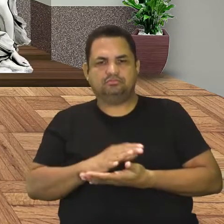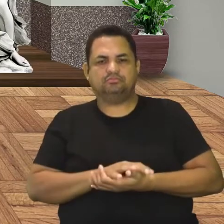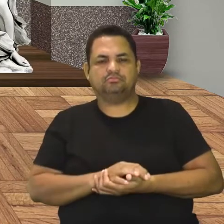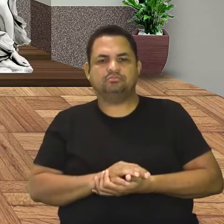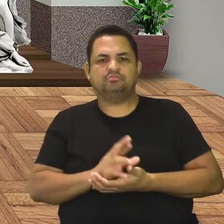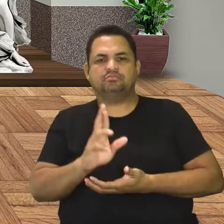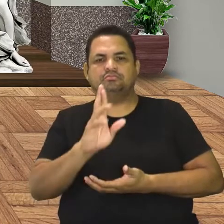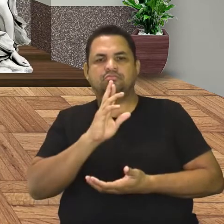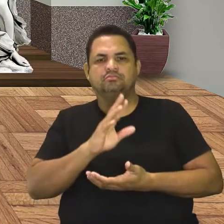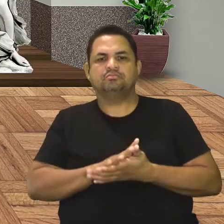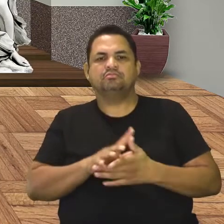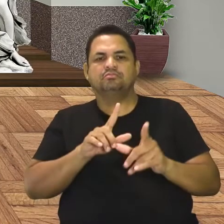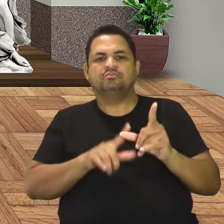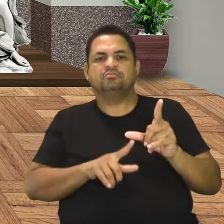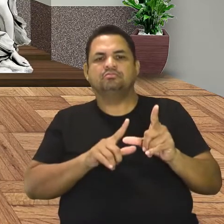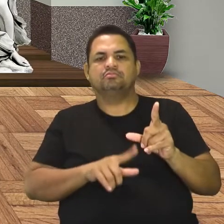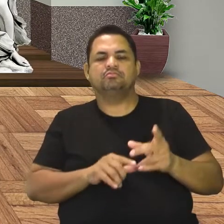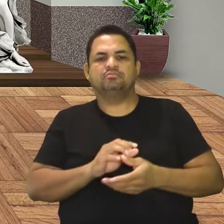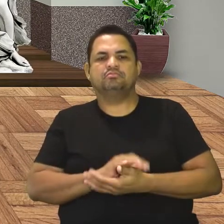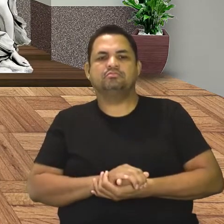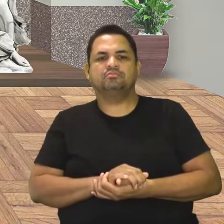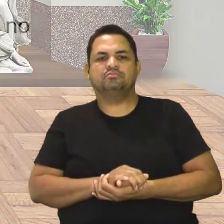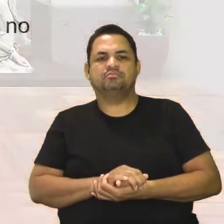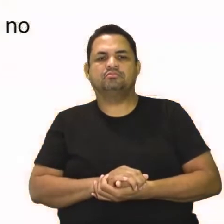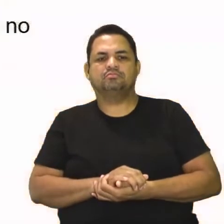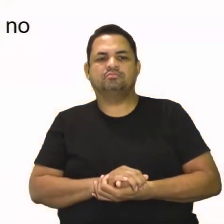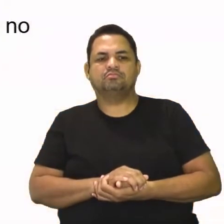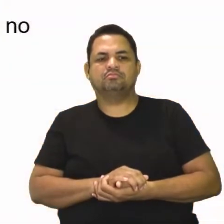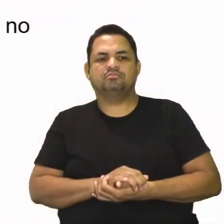A resposta correta é a letra